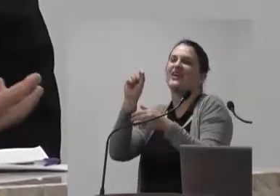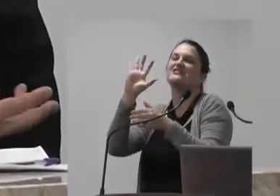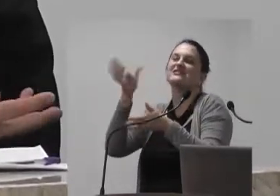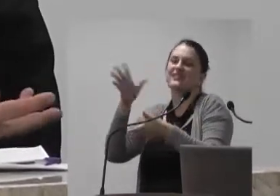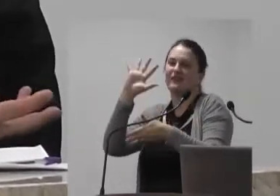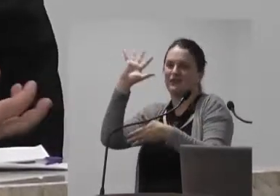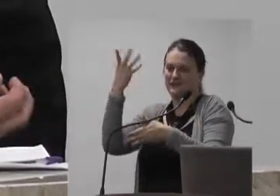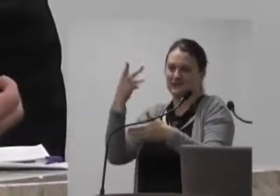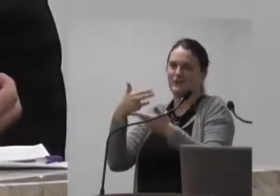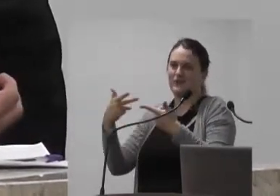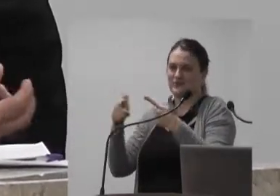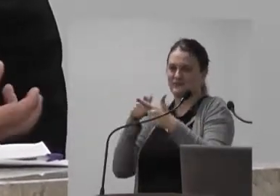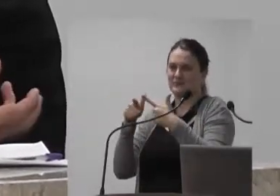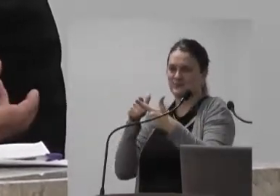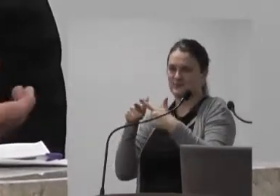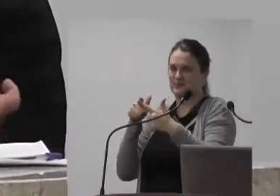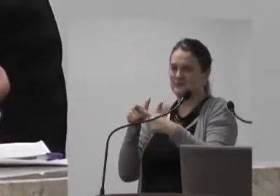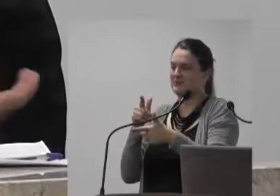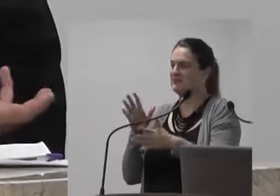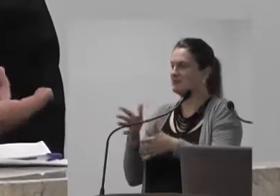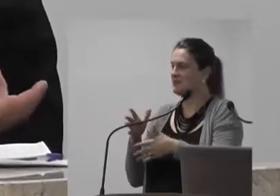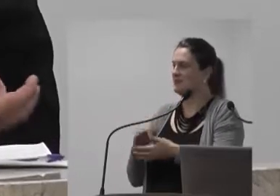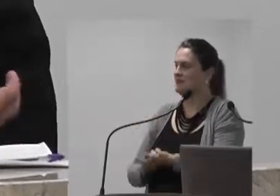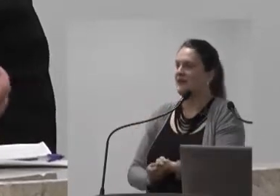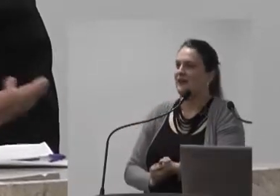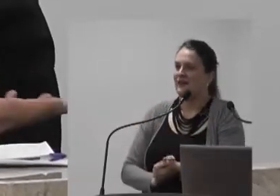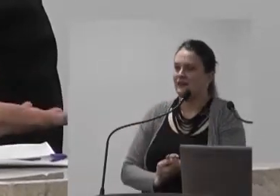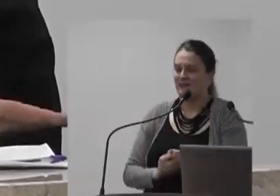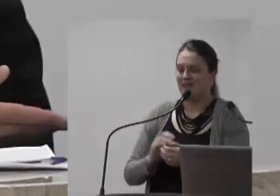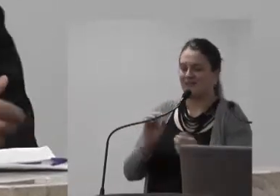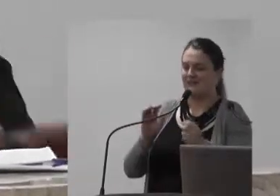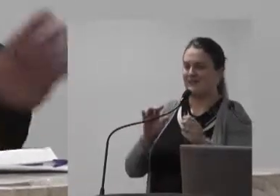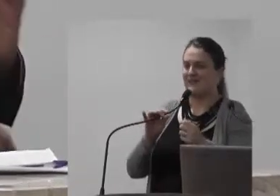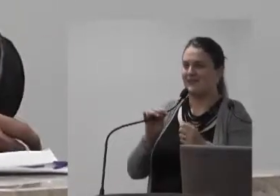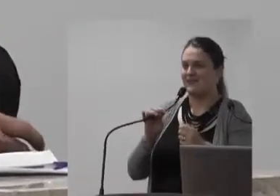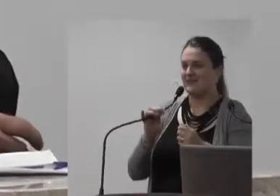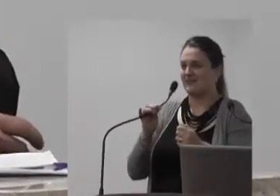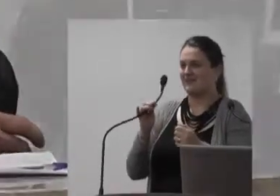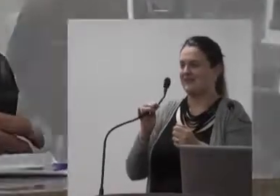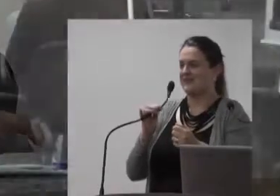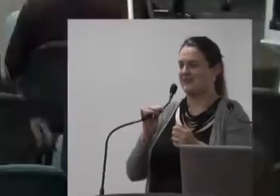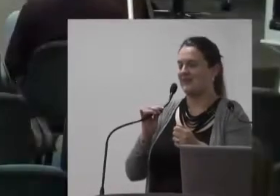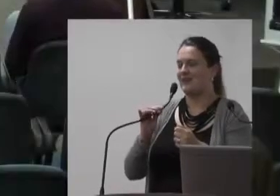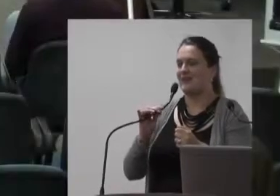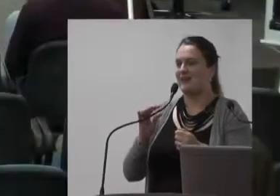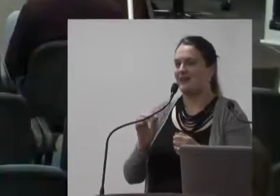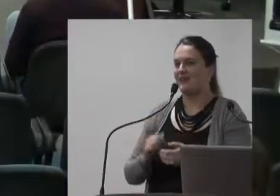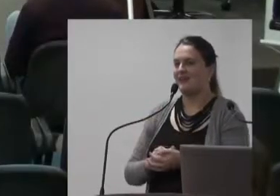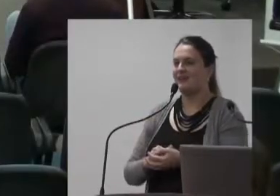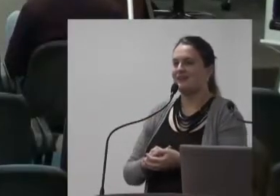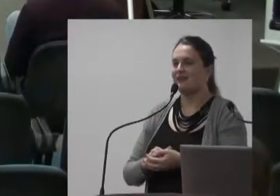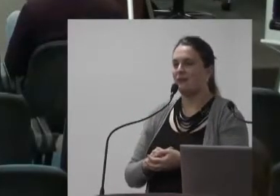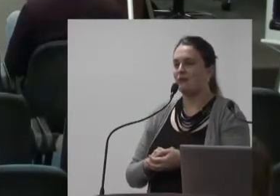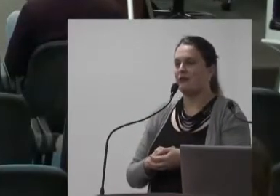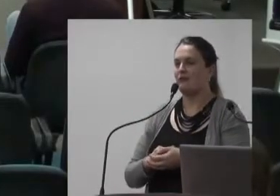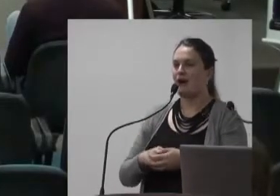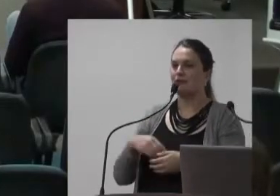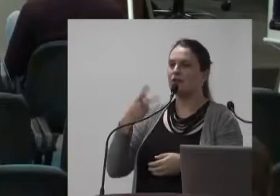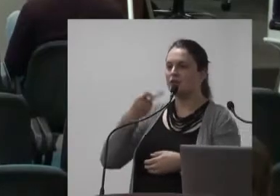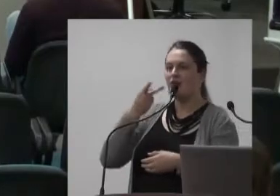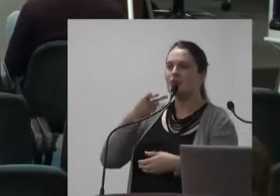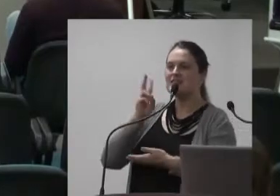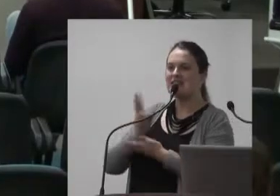já pôde auxiliar uma pessoa, né, no seu dia a dia? Seria mais ou menos uma colocação como essa, um exemplo. Então,